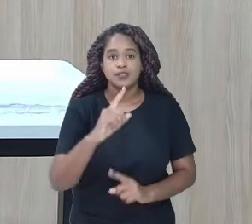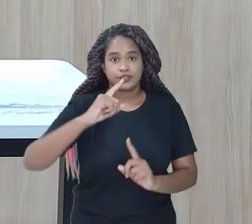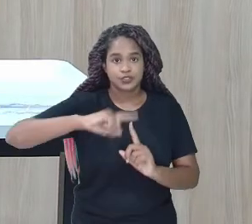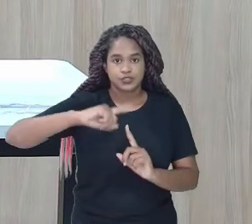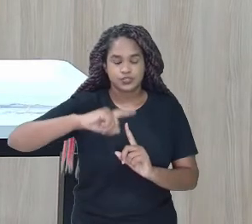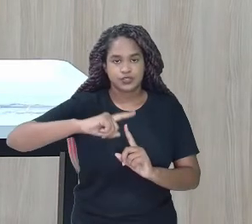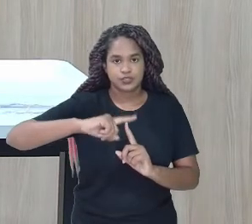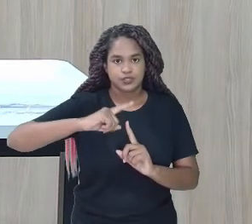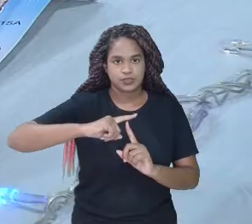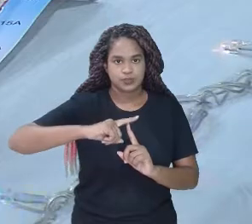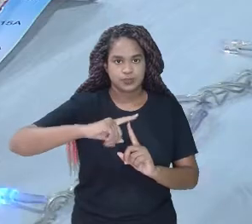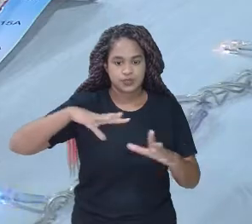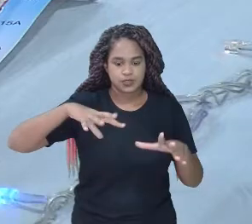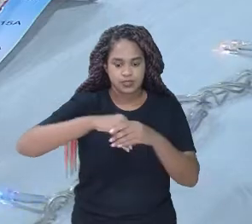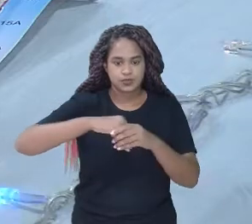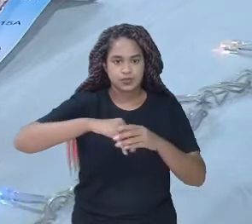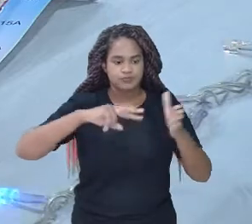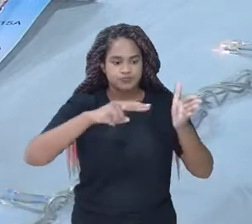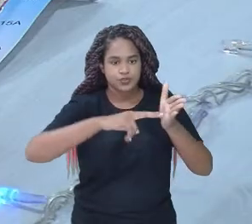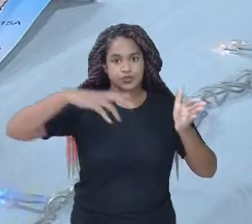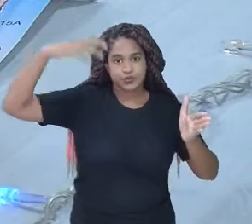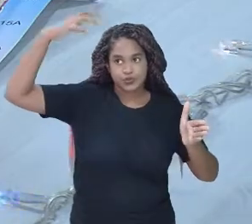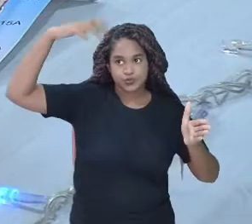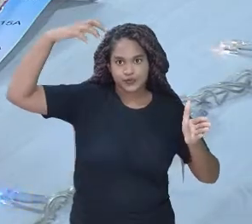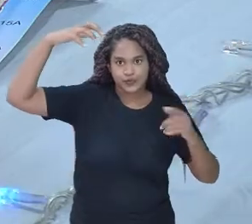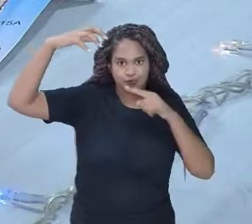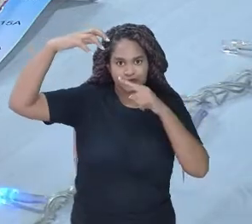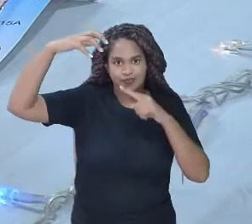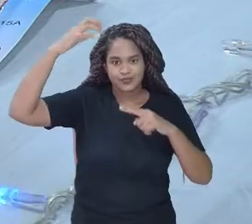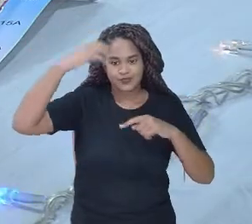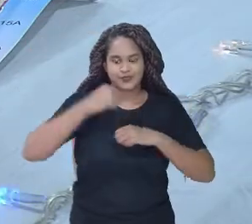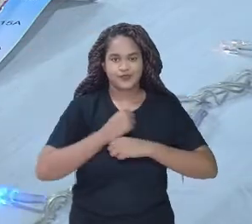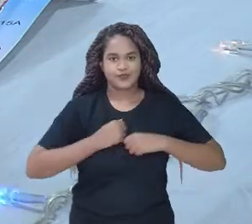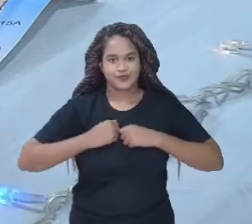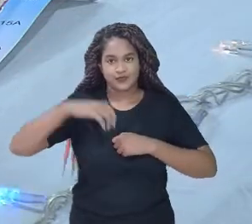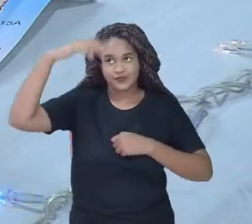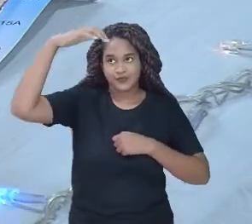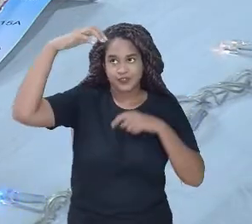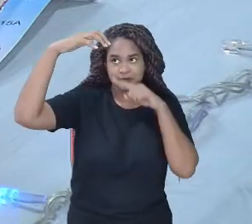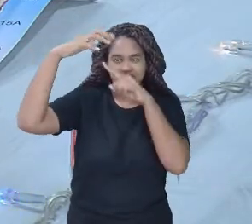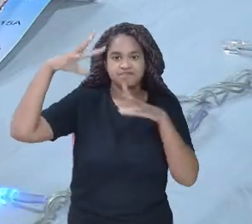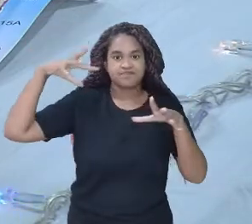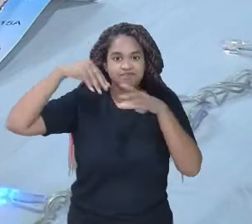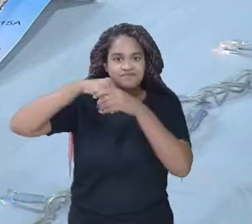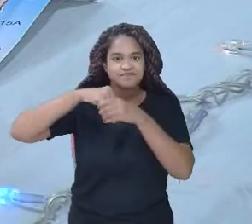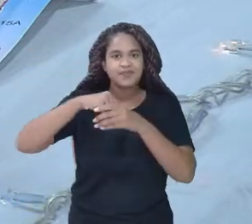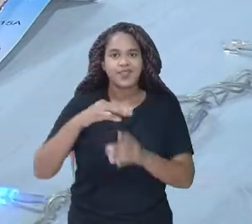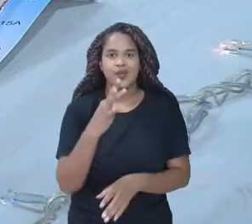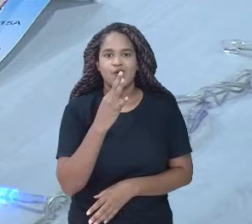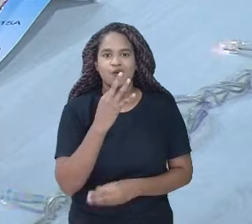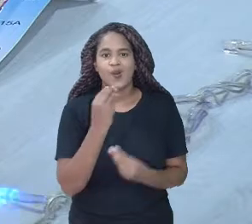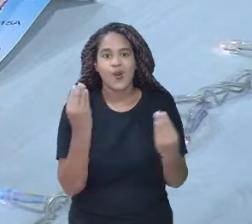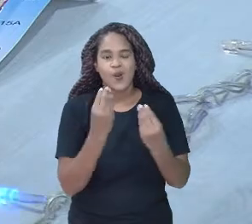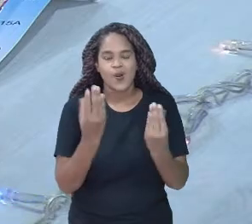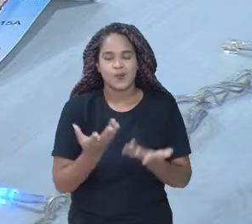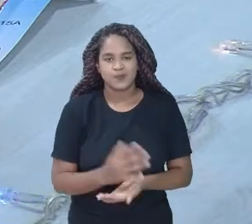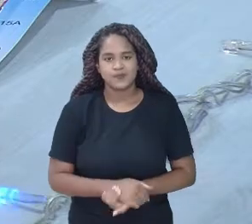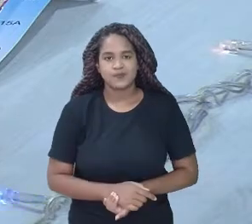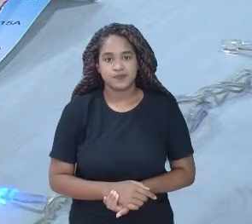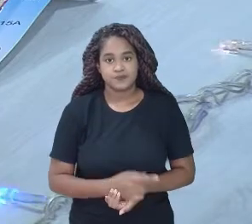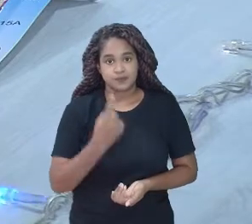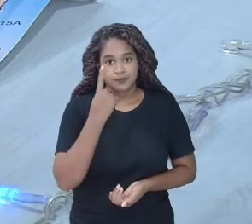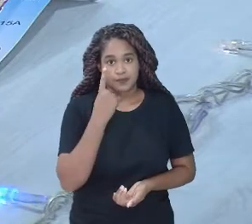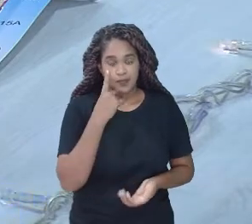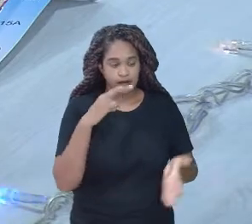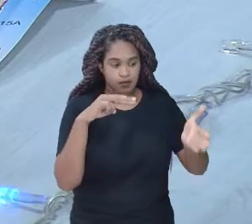chuveiro, para a gente poder conhecer melhor como é, não é, a resistência de chuveiro, quando ela recebe